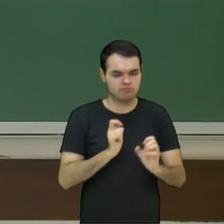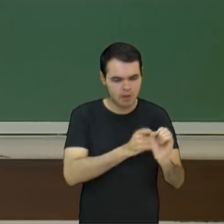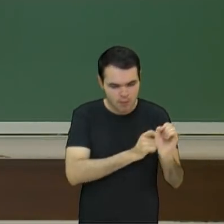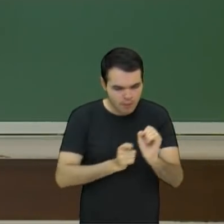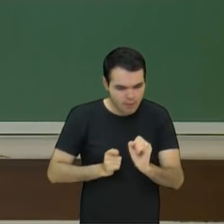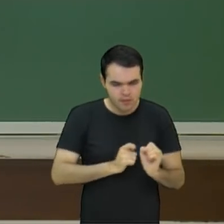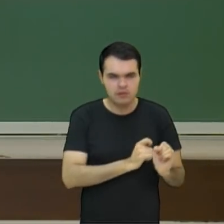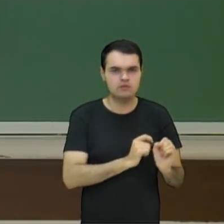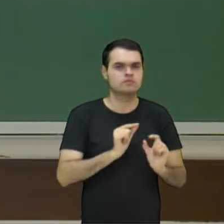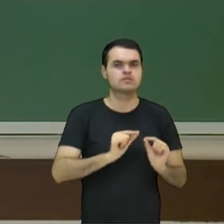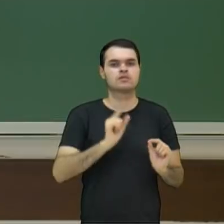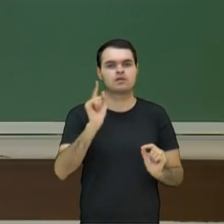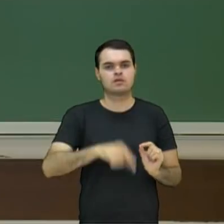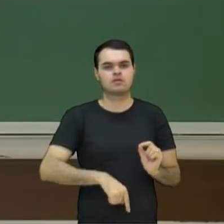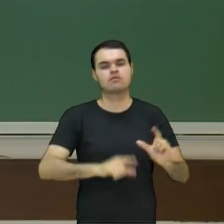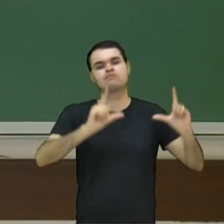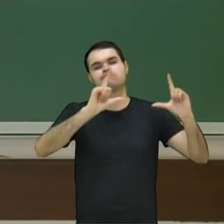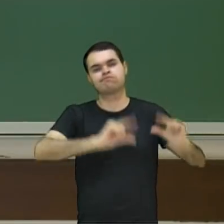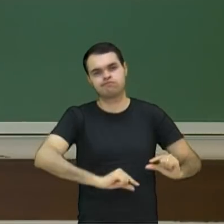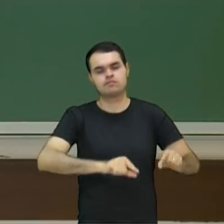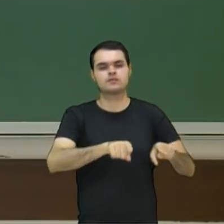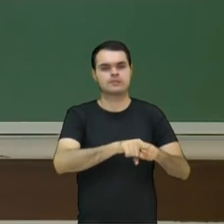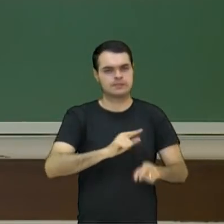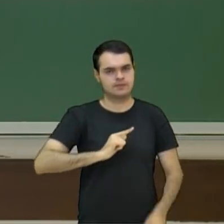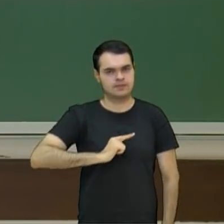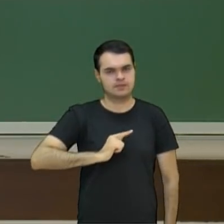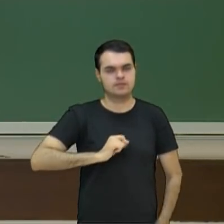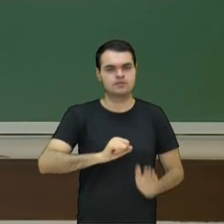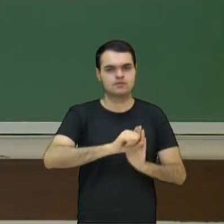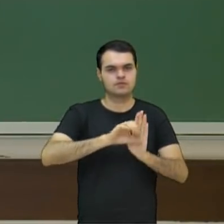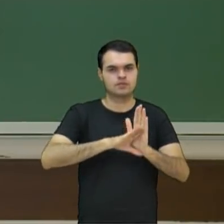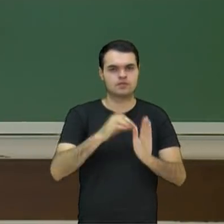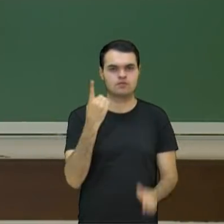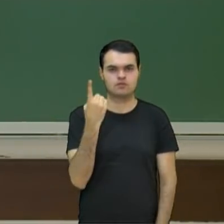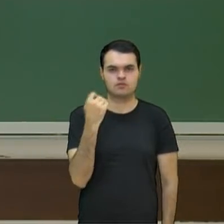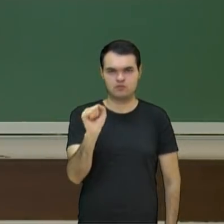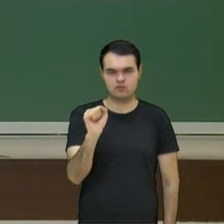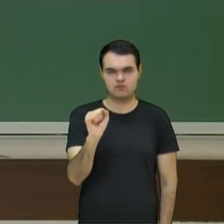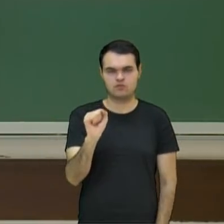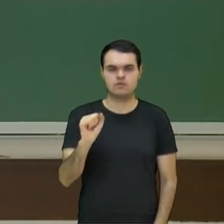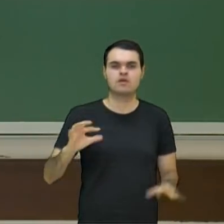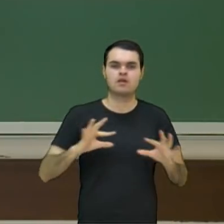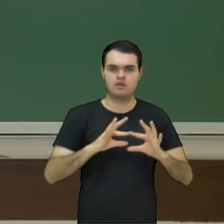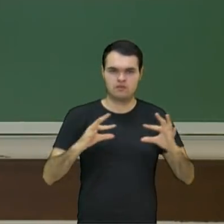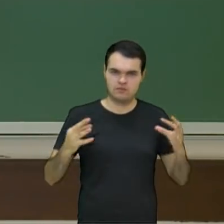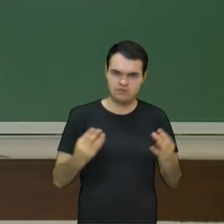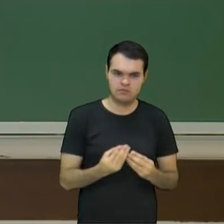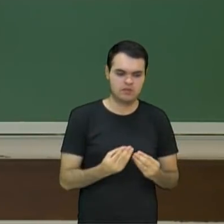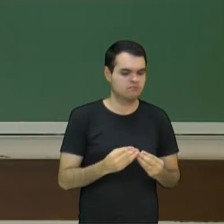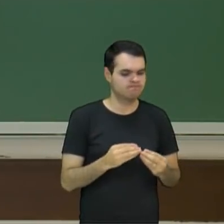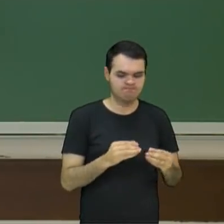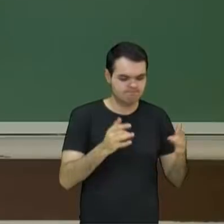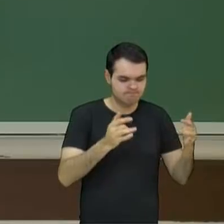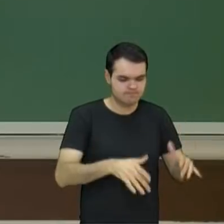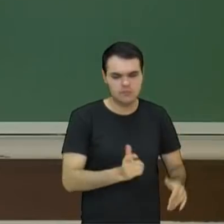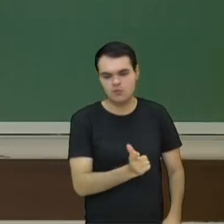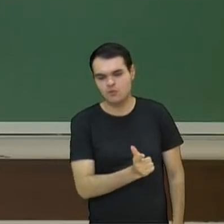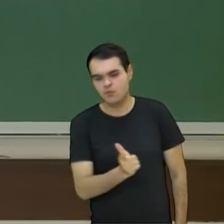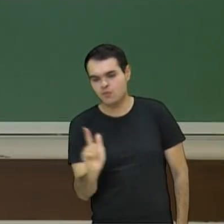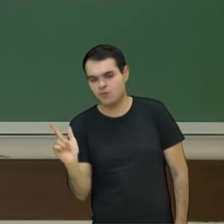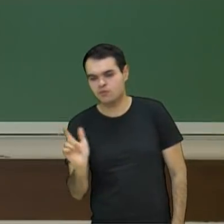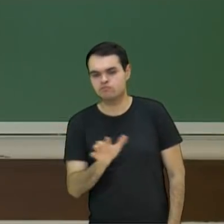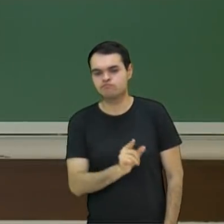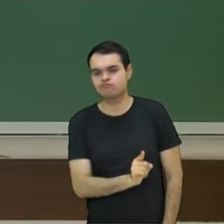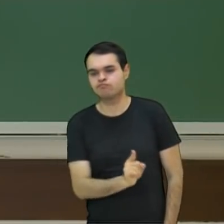mineradora tem uma decadência ali, né? No século XVIII, as famílias vão migrar para outras partes da região